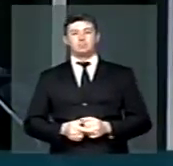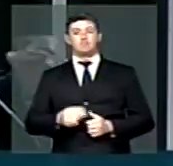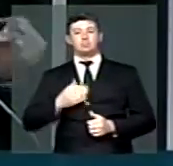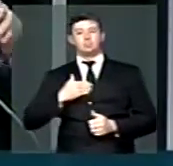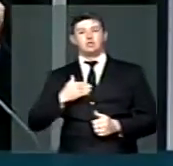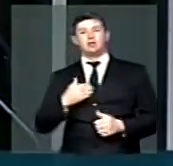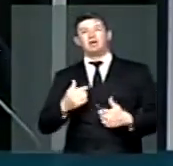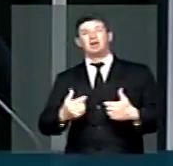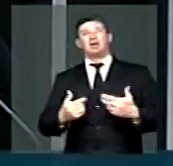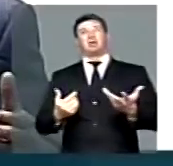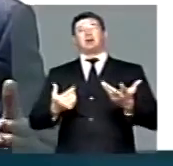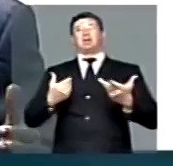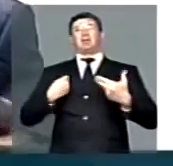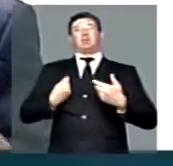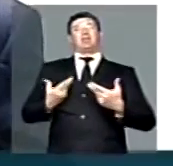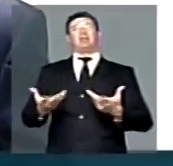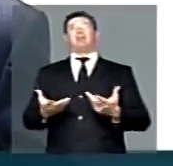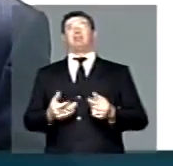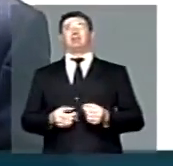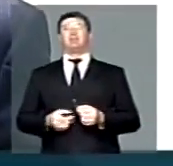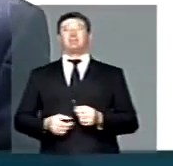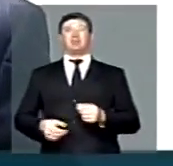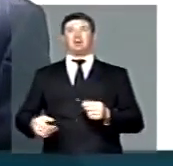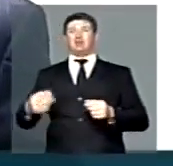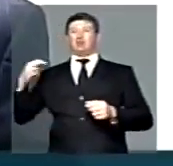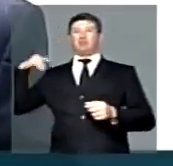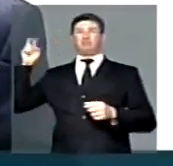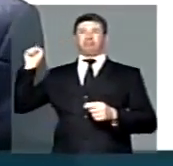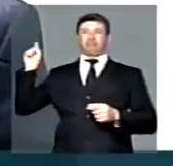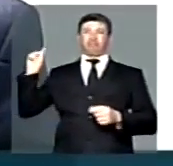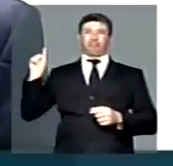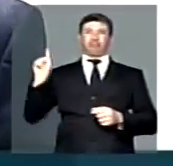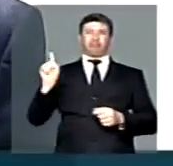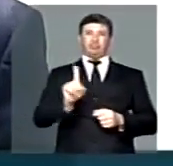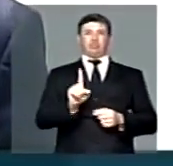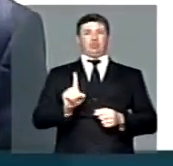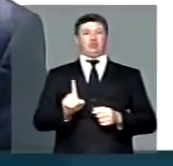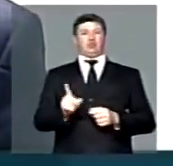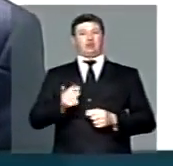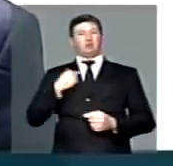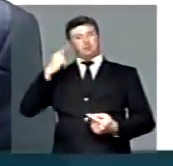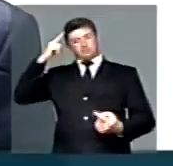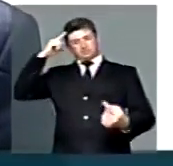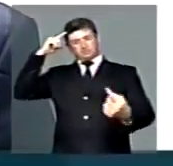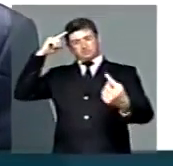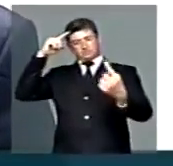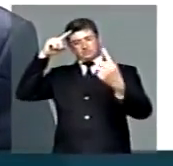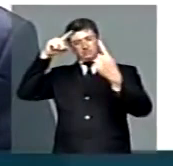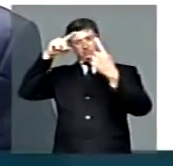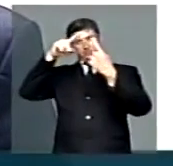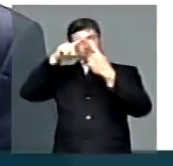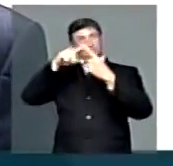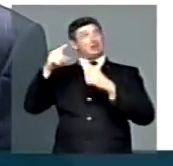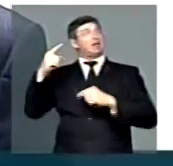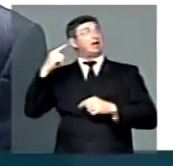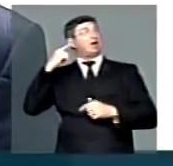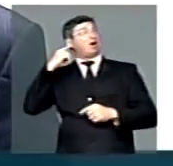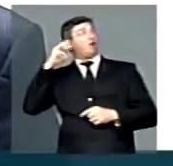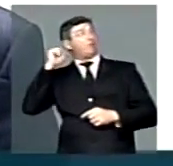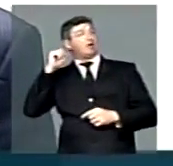Estava vindo para cá e sintonizado na Rádio